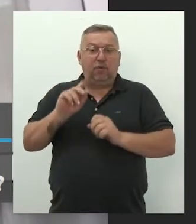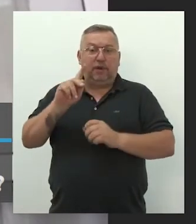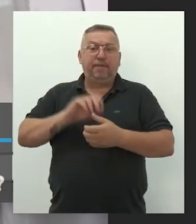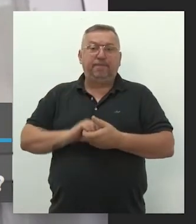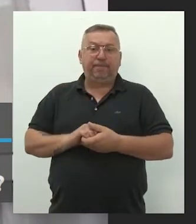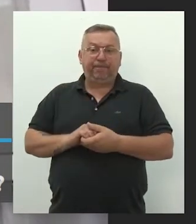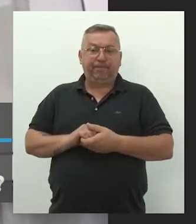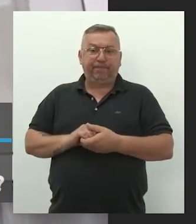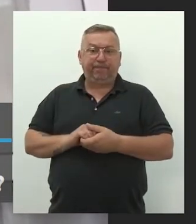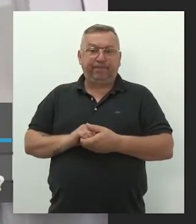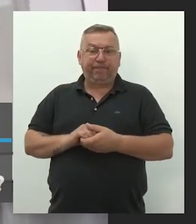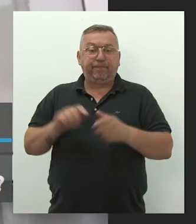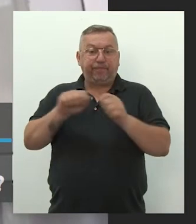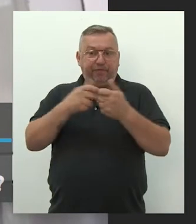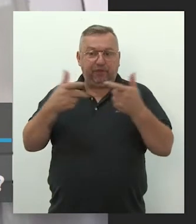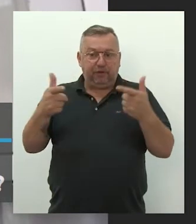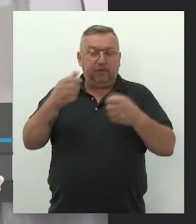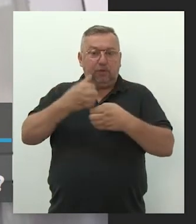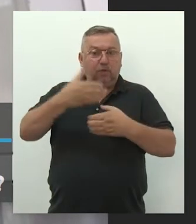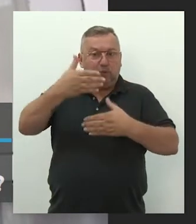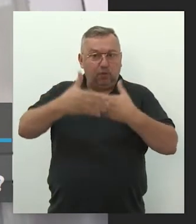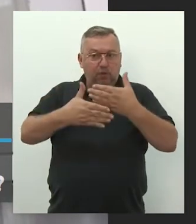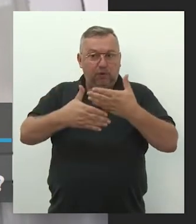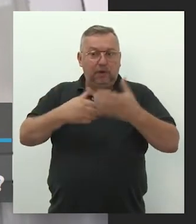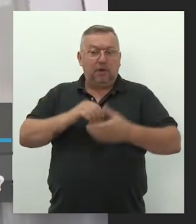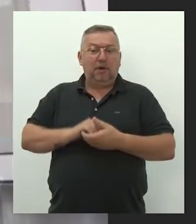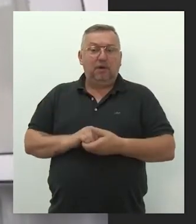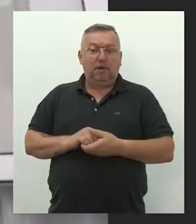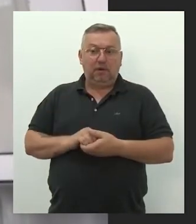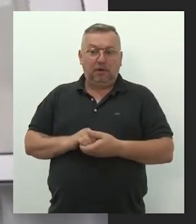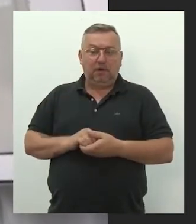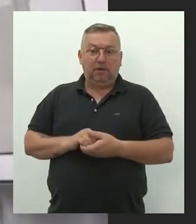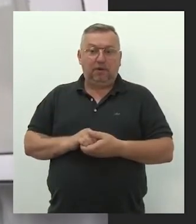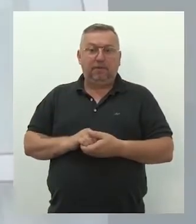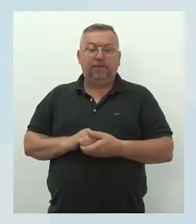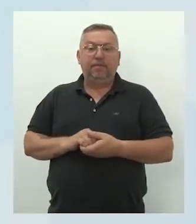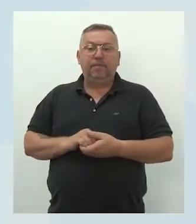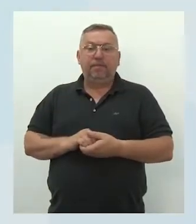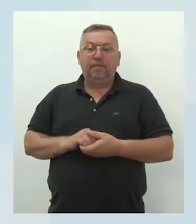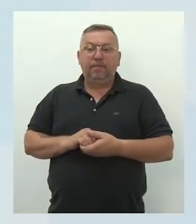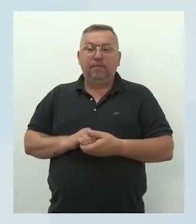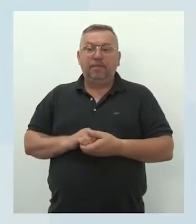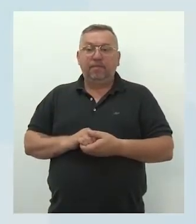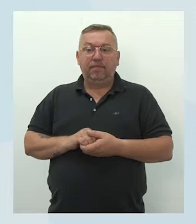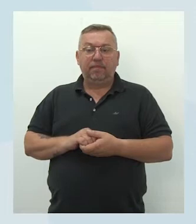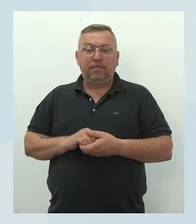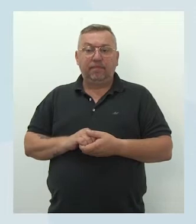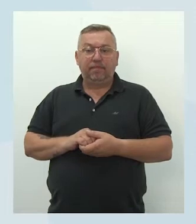bem? Produção, pode chamar o primeiro slide para mim, por favor?